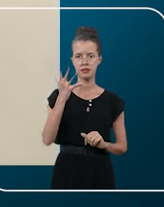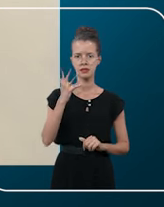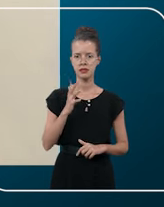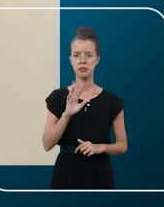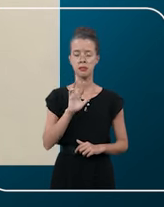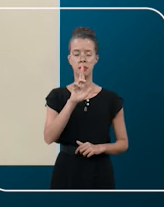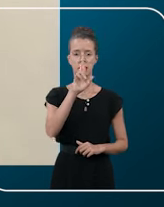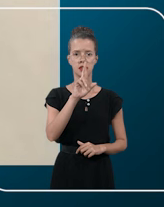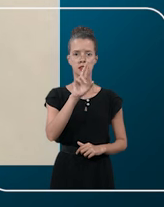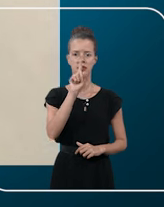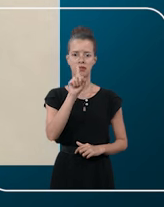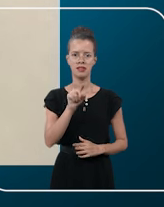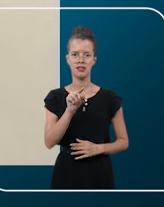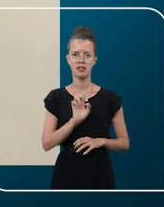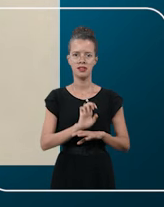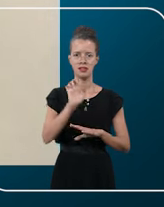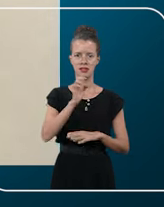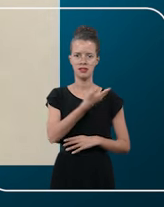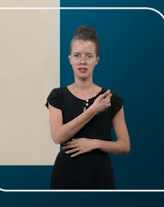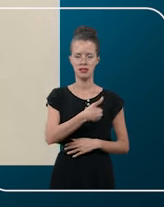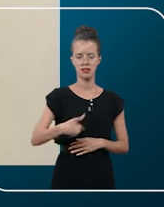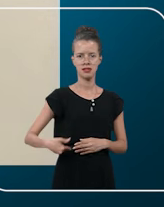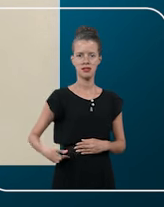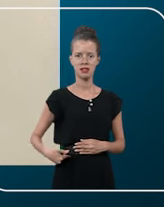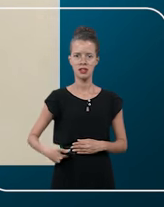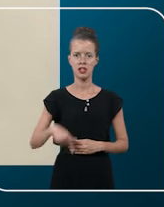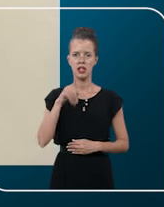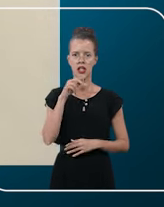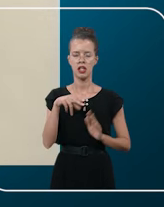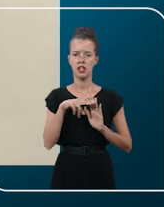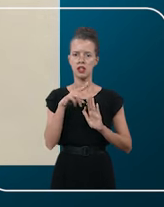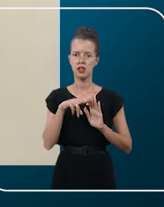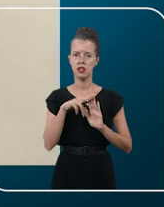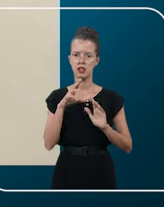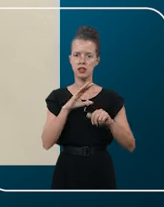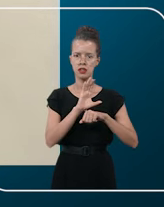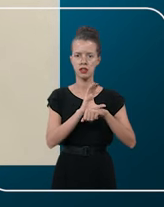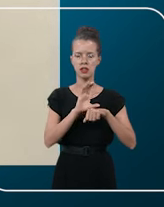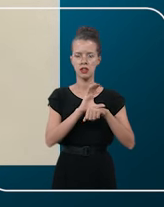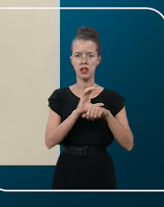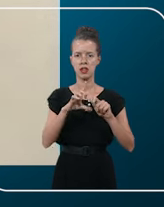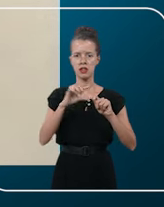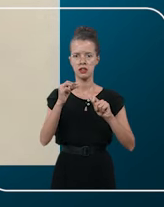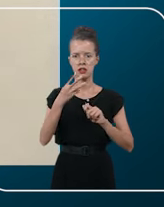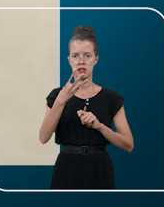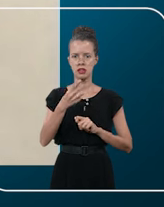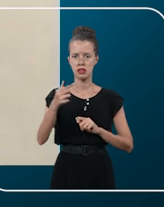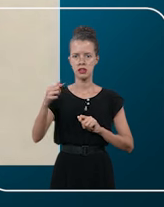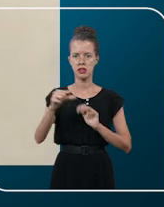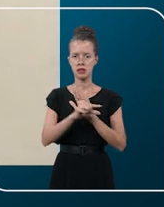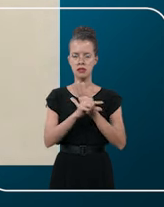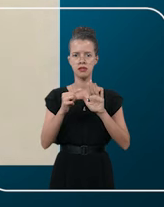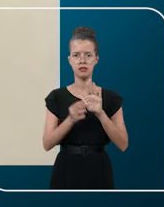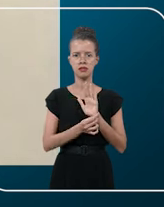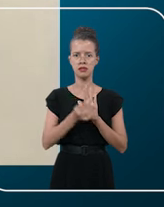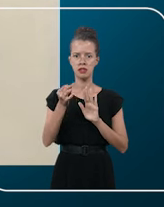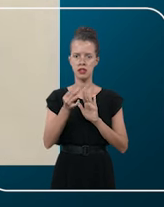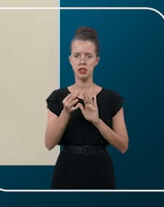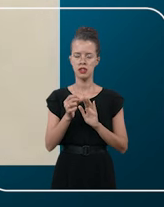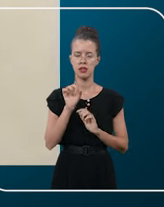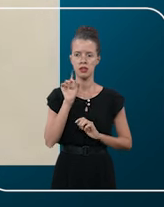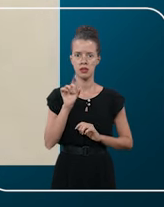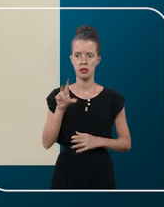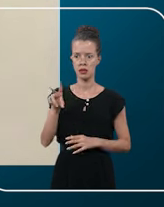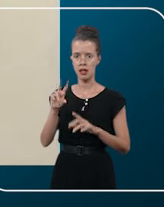é apurada pela norma que está na Constituição, no artigo 37, parágrafo 6º. Aquela entidade privada, os